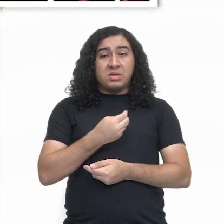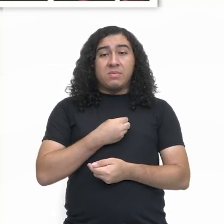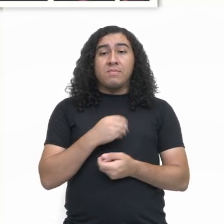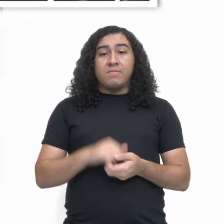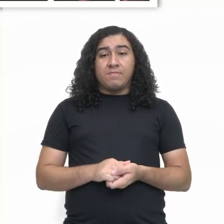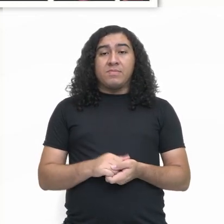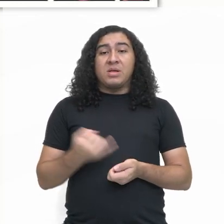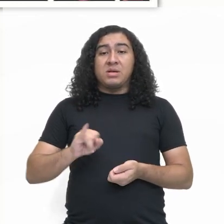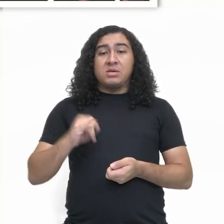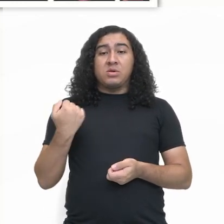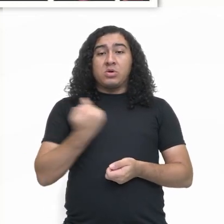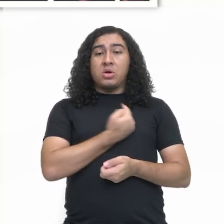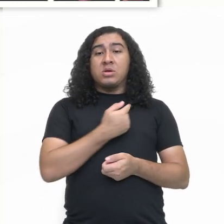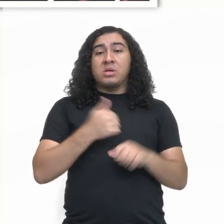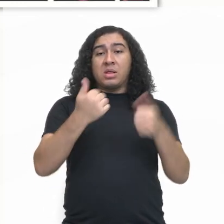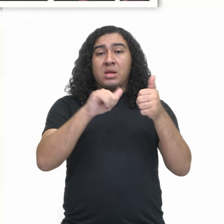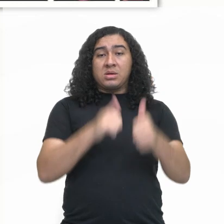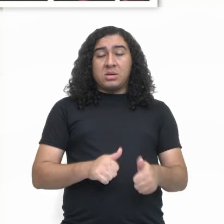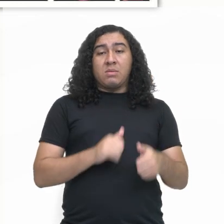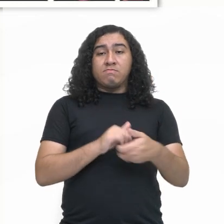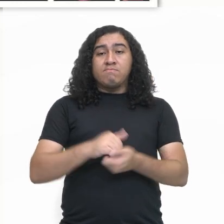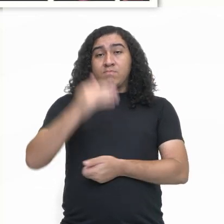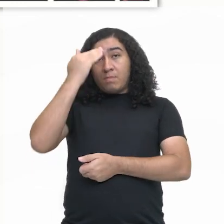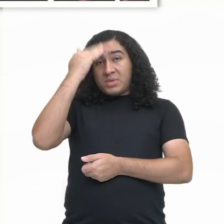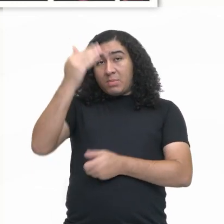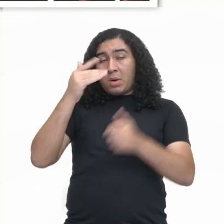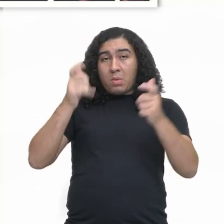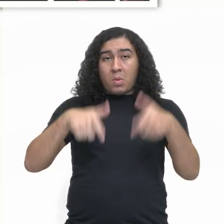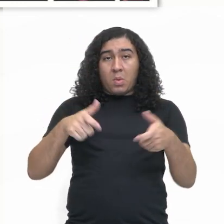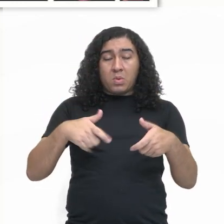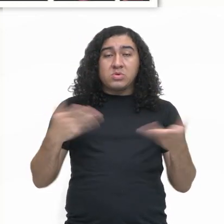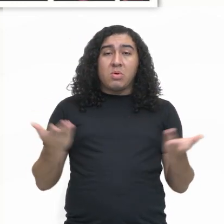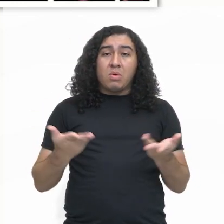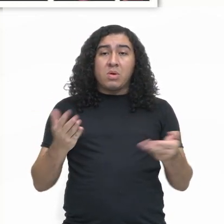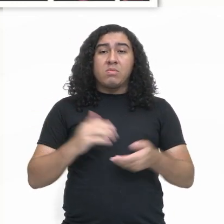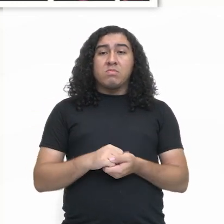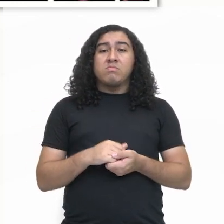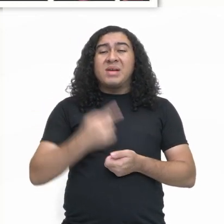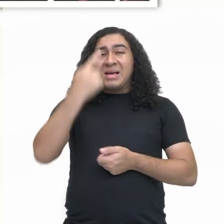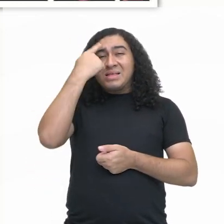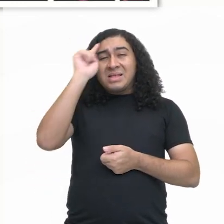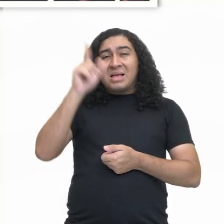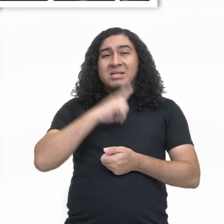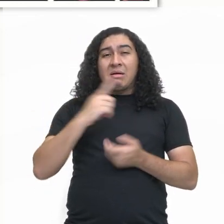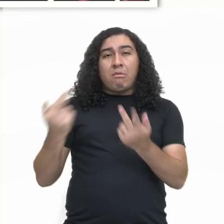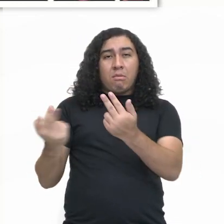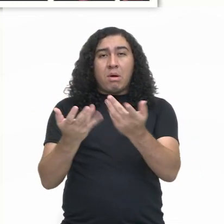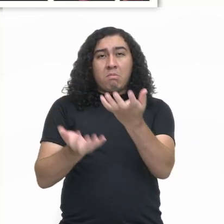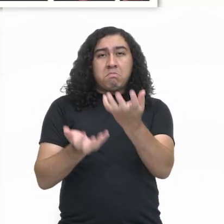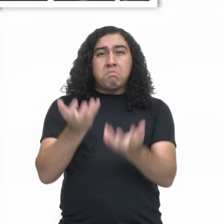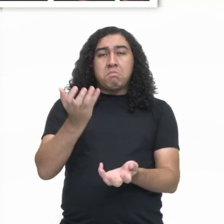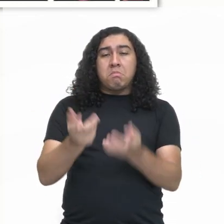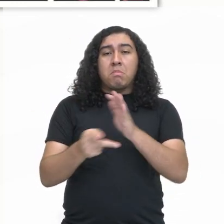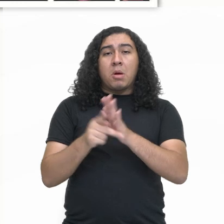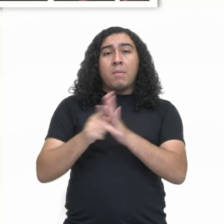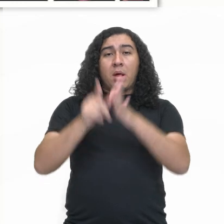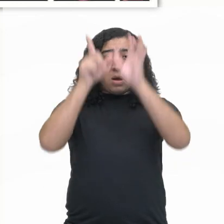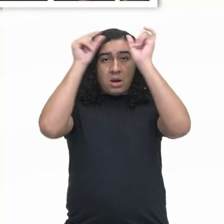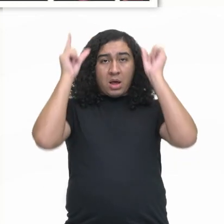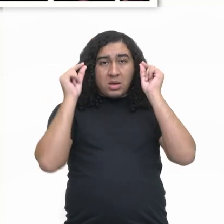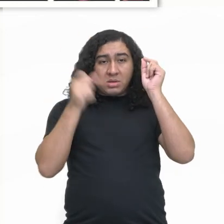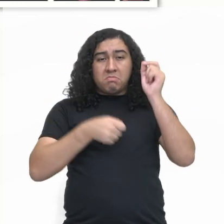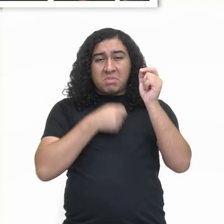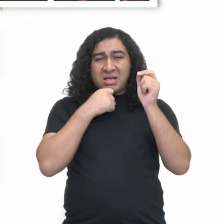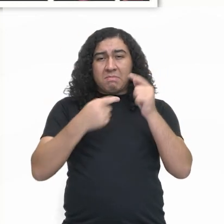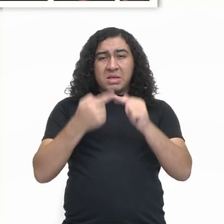Se nós formos analisar, o poder hoje está desse jeito aí. Aquela ideia de bem comum lá da Grécia Antiga, que eu mostrei